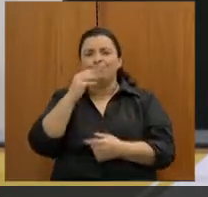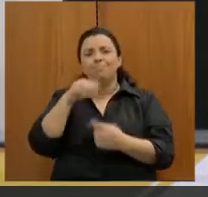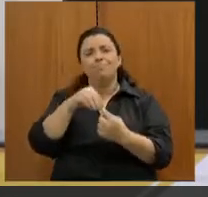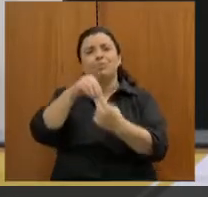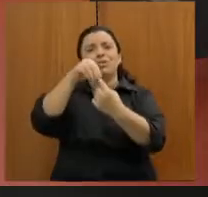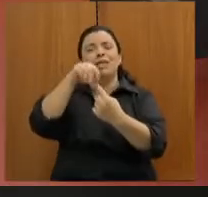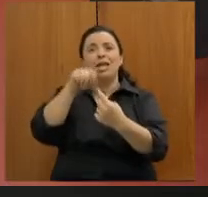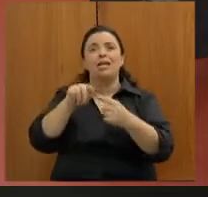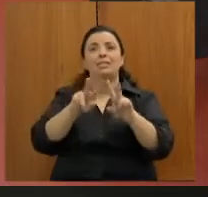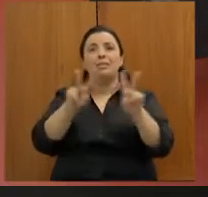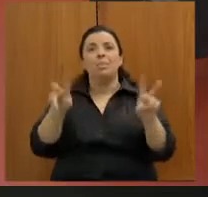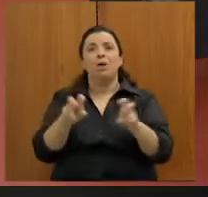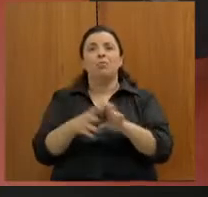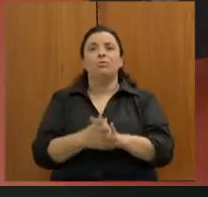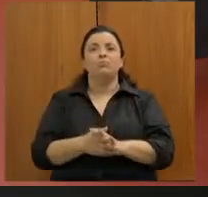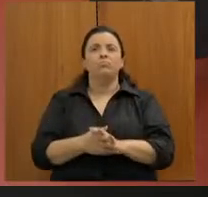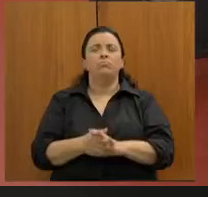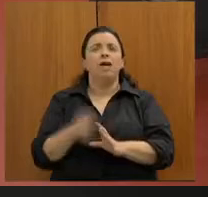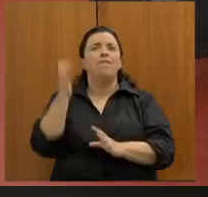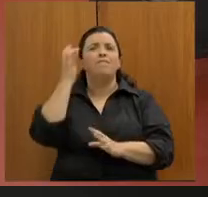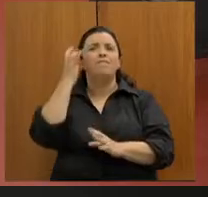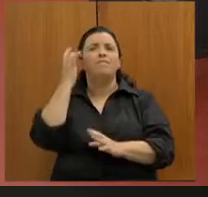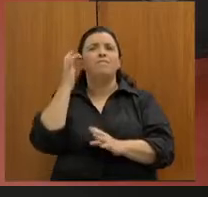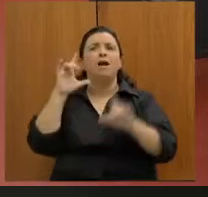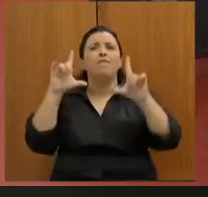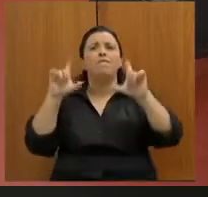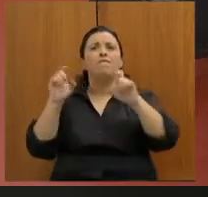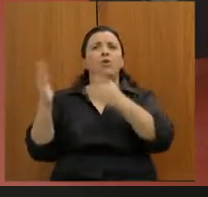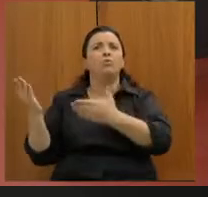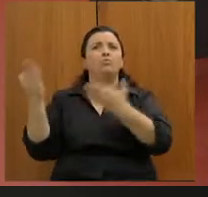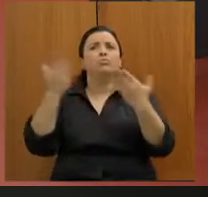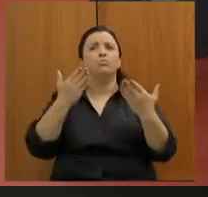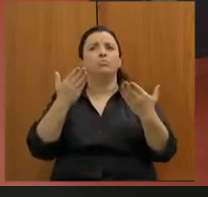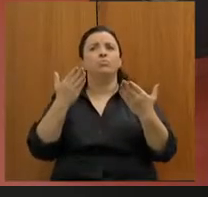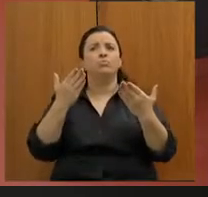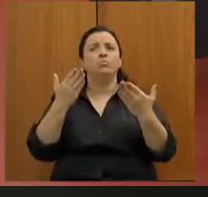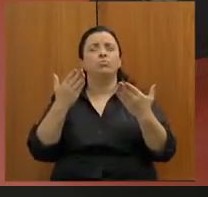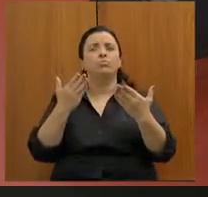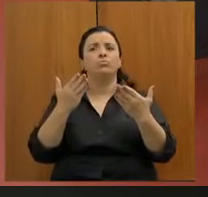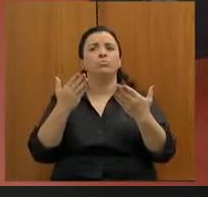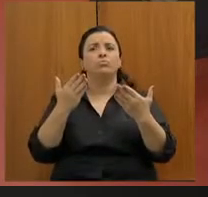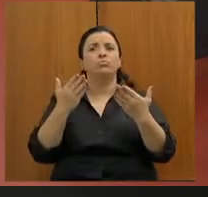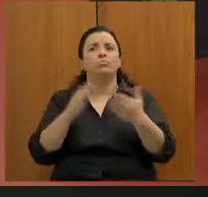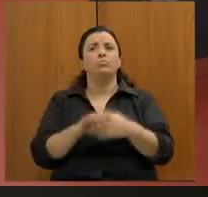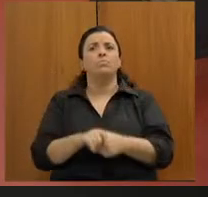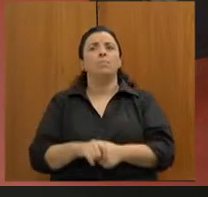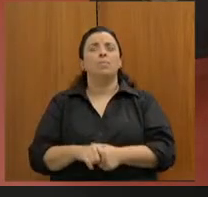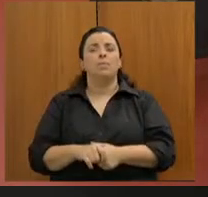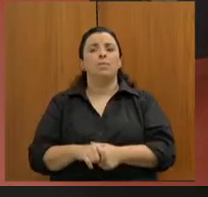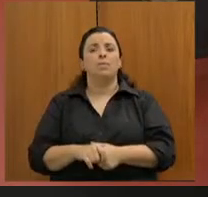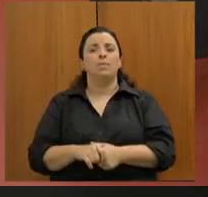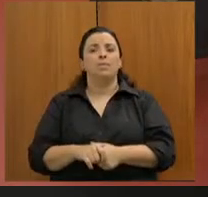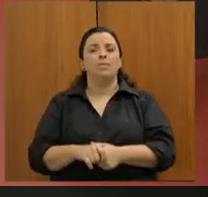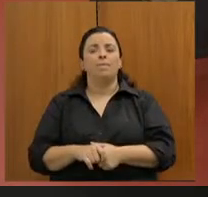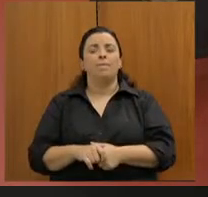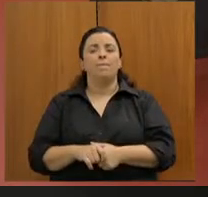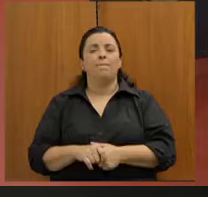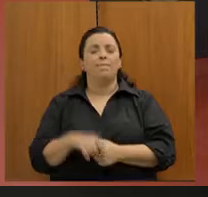eu não sei se a foto tá fácil a fotinha da fachada é paciência